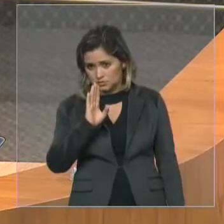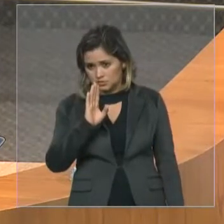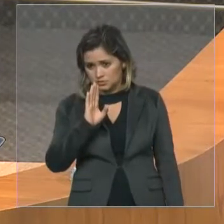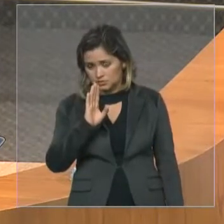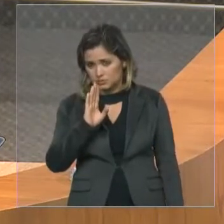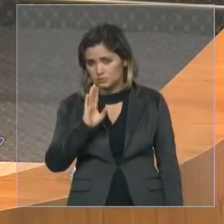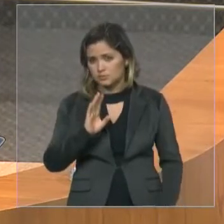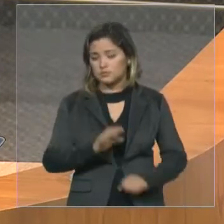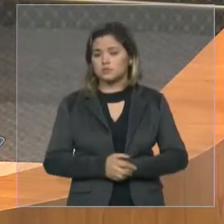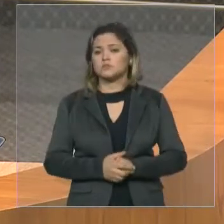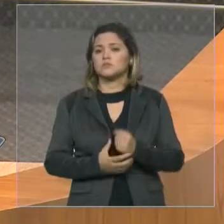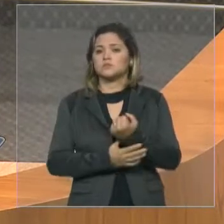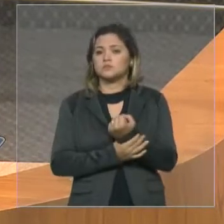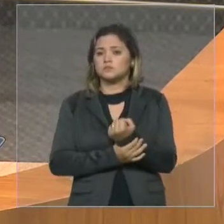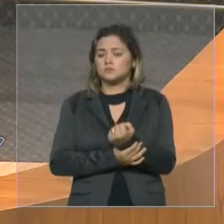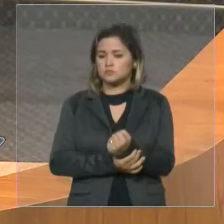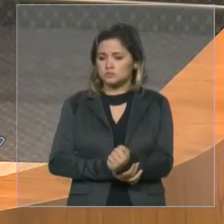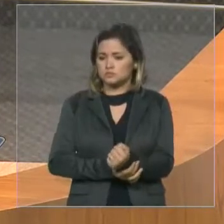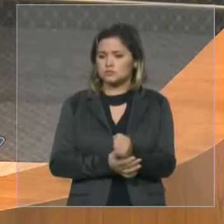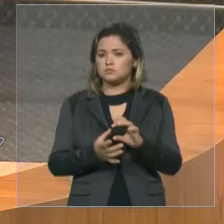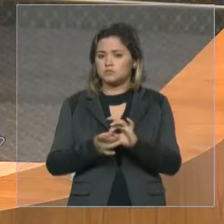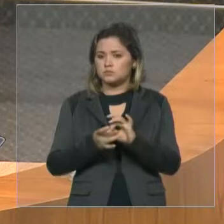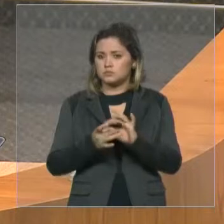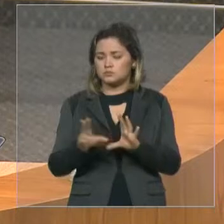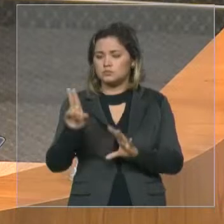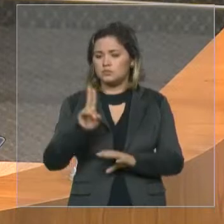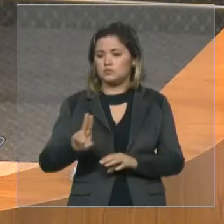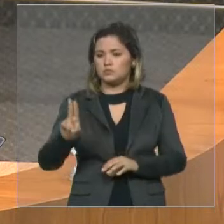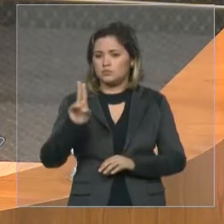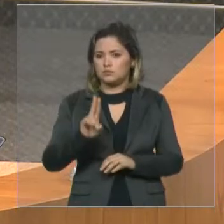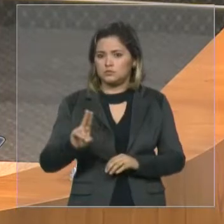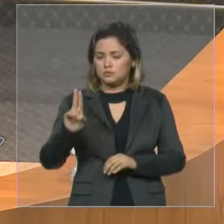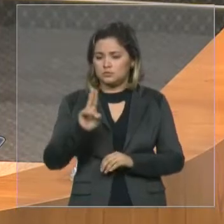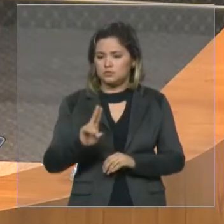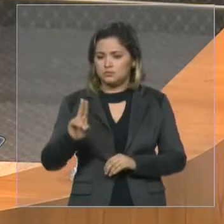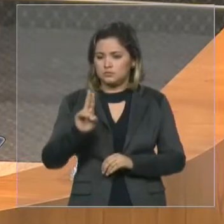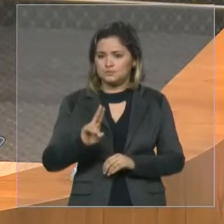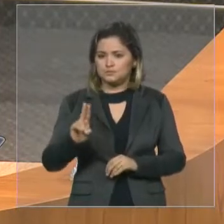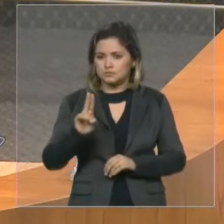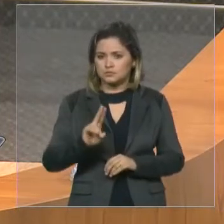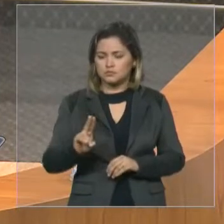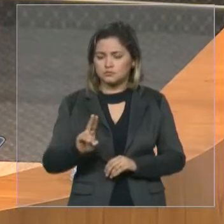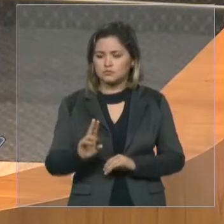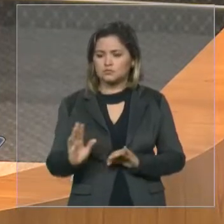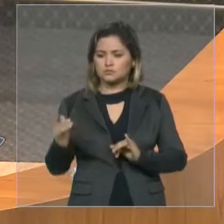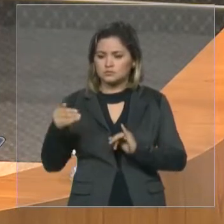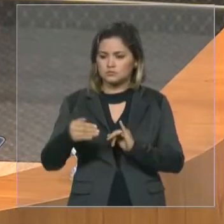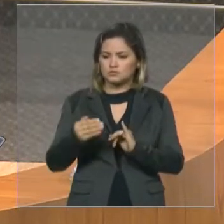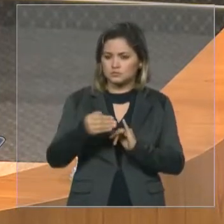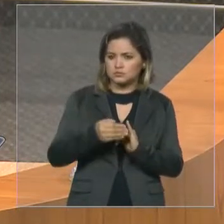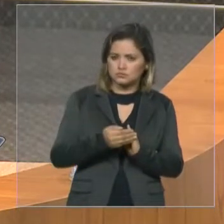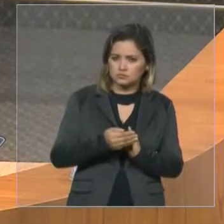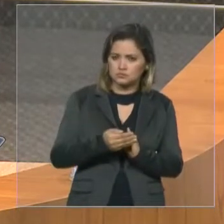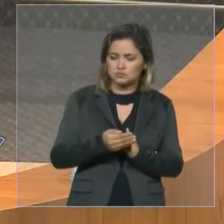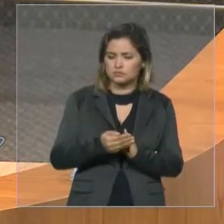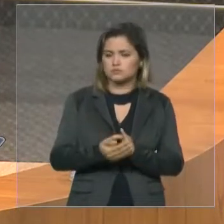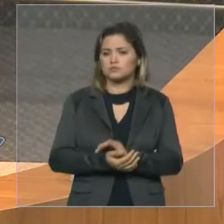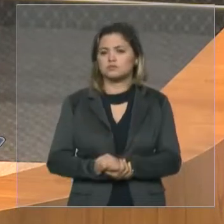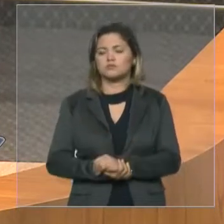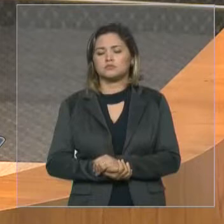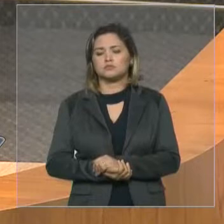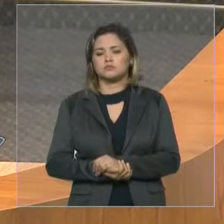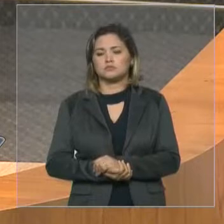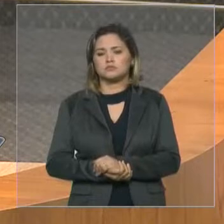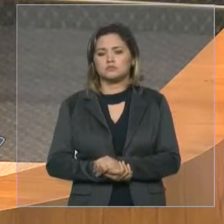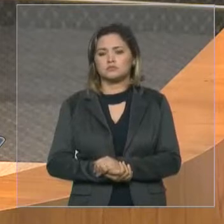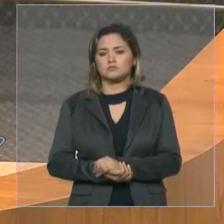dá em garantia ou autorizar ou permitir o uso das áreas integrantes do Complexo Industrial e Portuário a título oneroso ou gratuito.